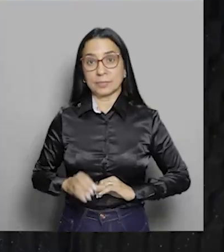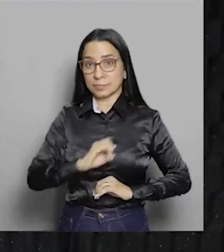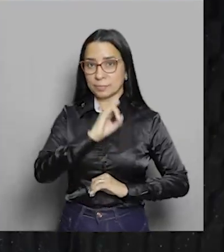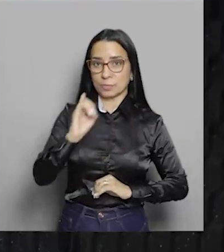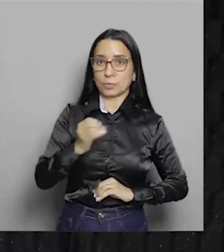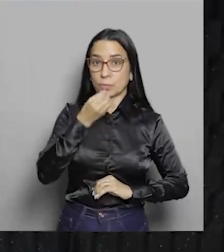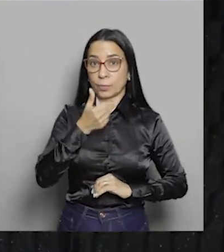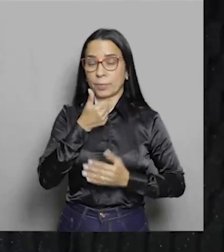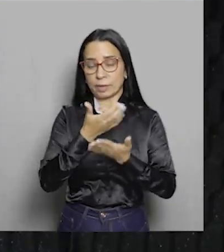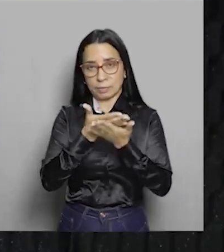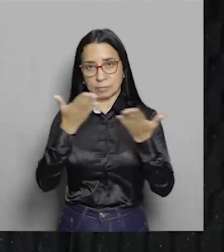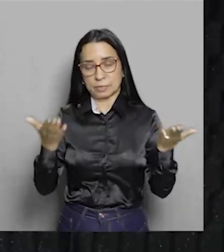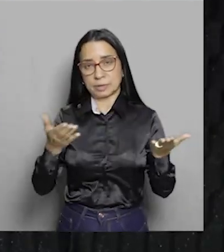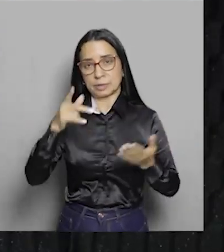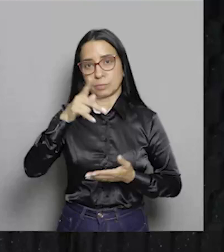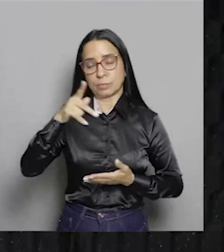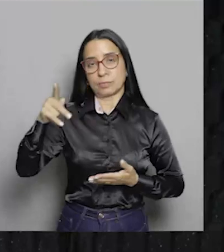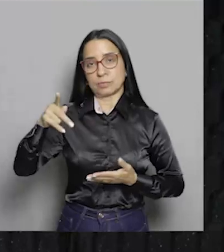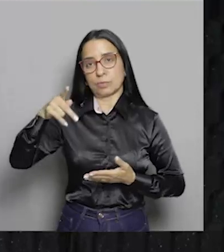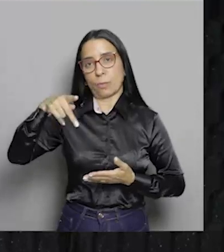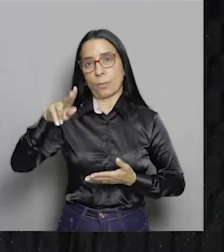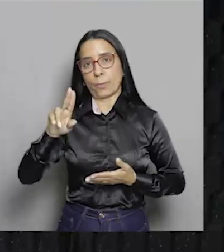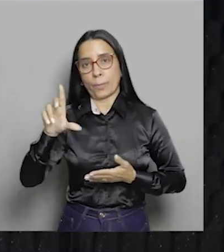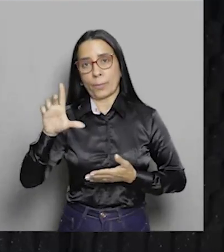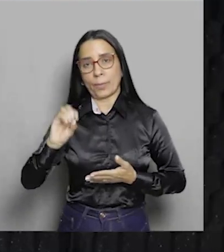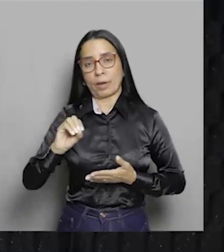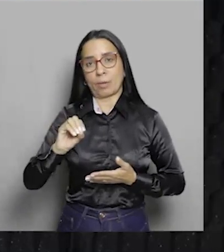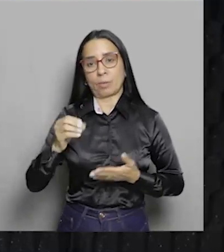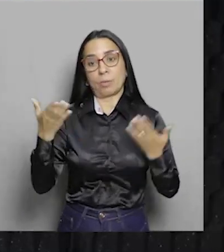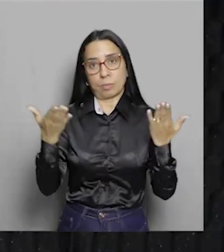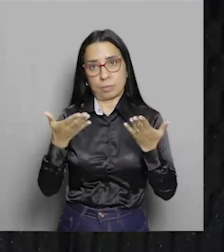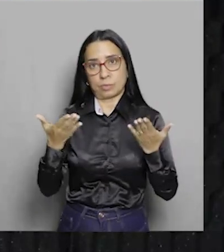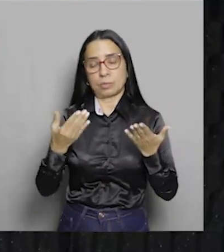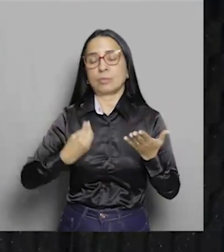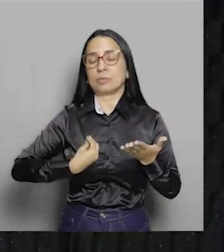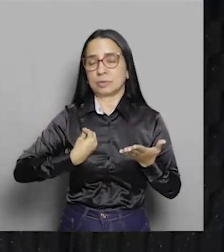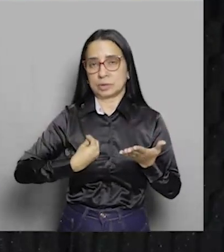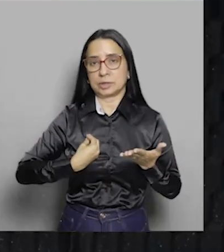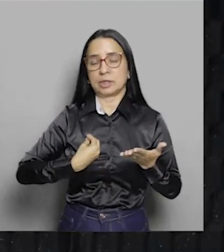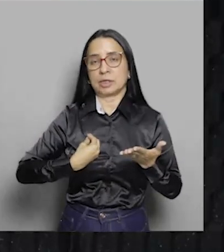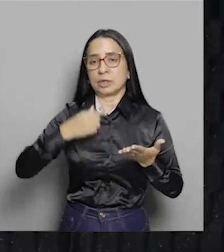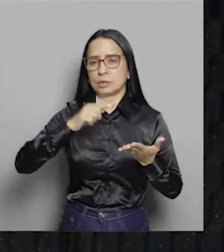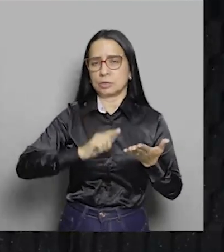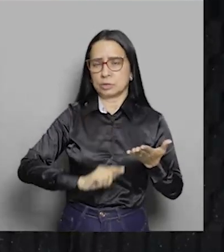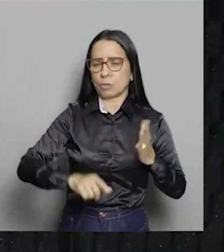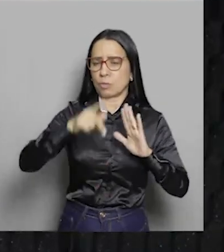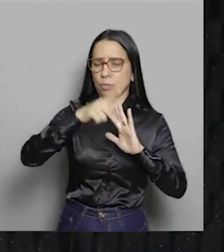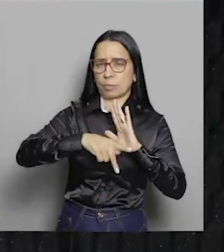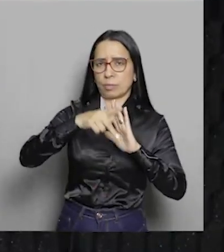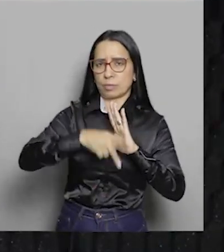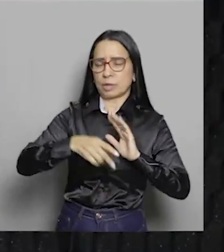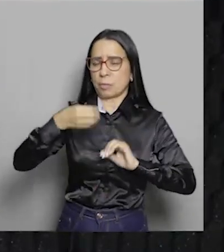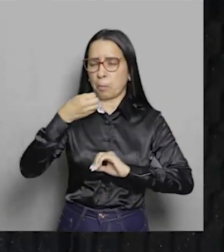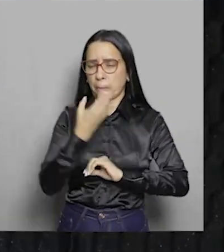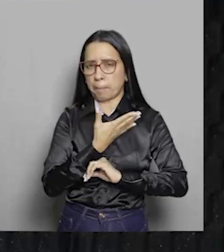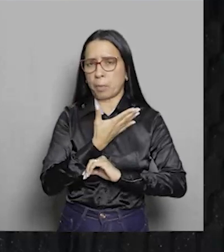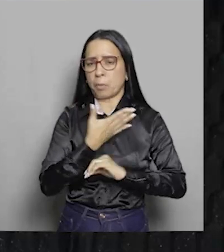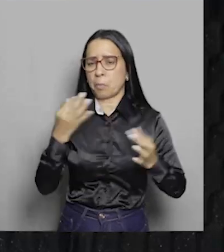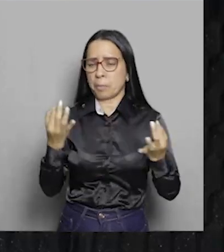E aí, galera, tudo bem? Professor Paulo Gerebe de História. Estamos aqui mais uma vez nesse projeto maravilhoso do Governo do